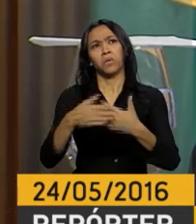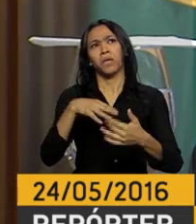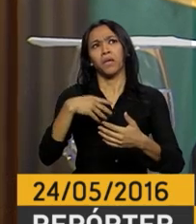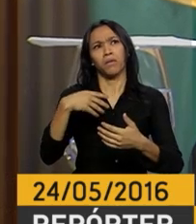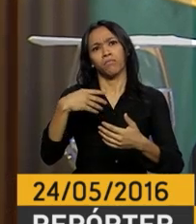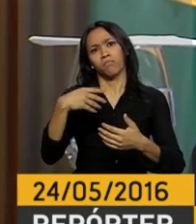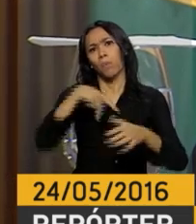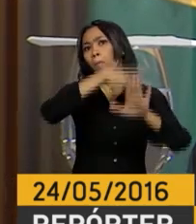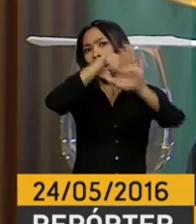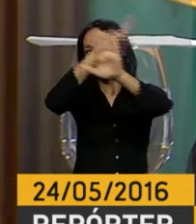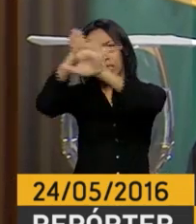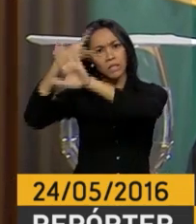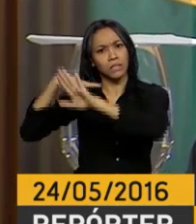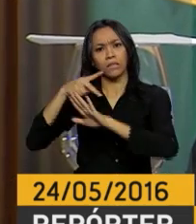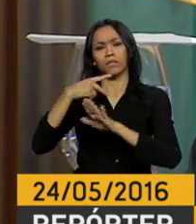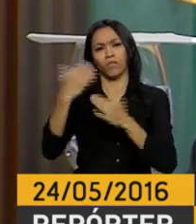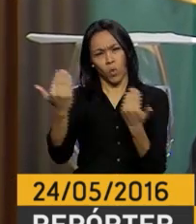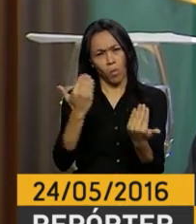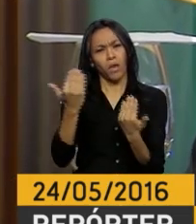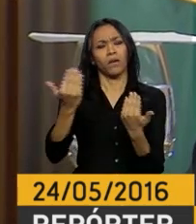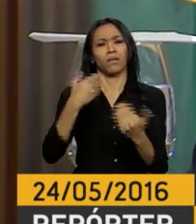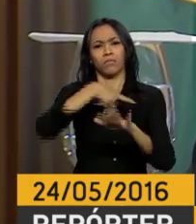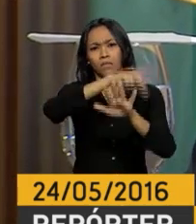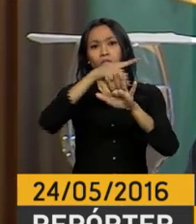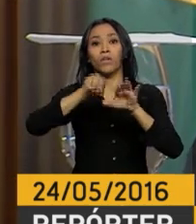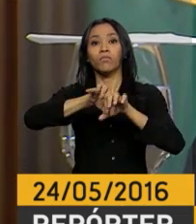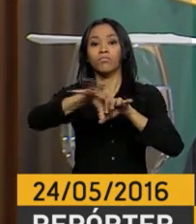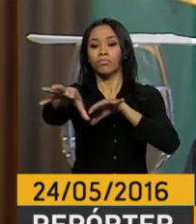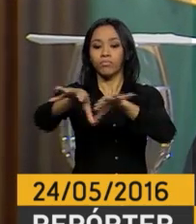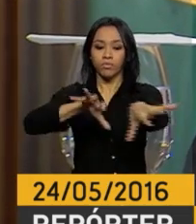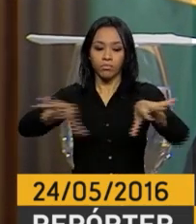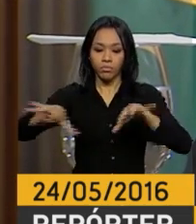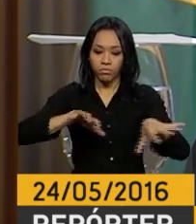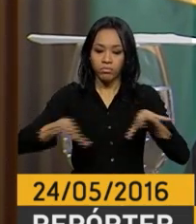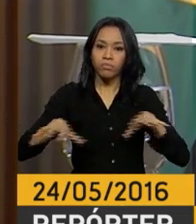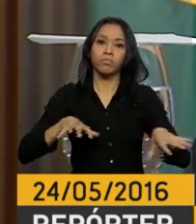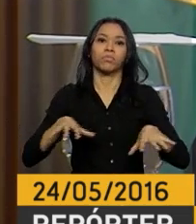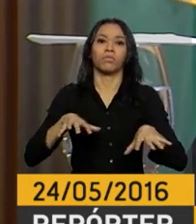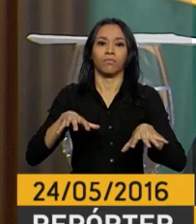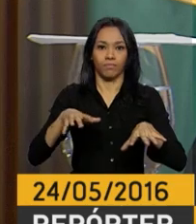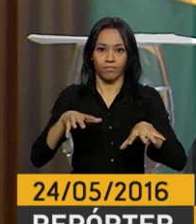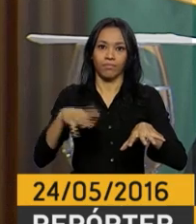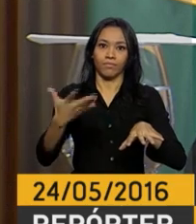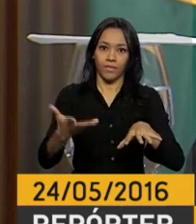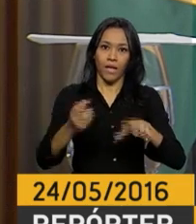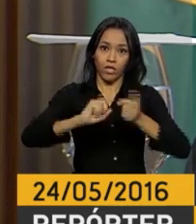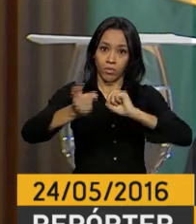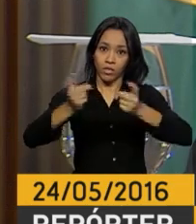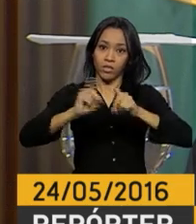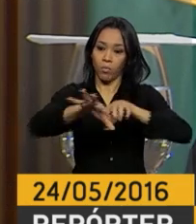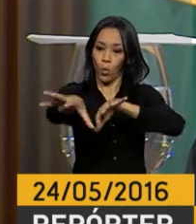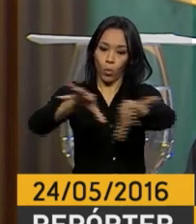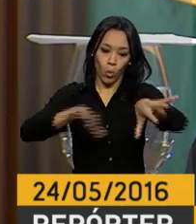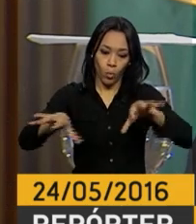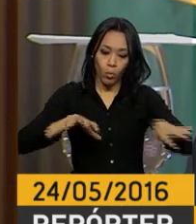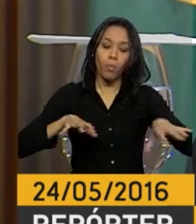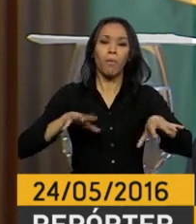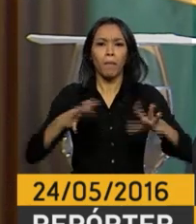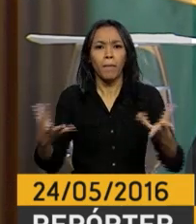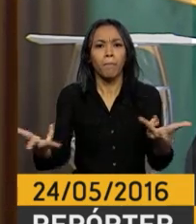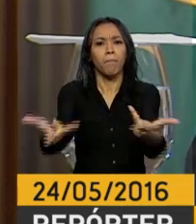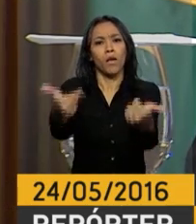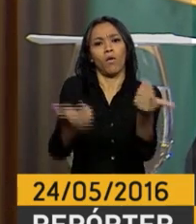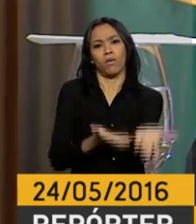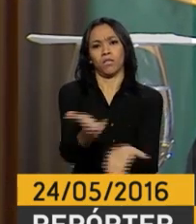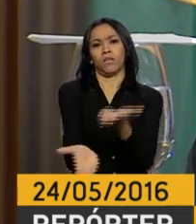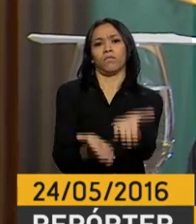países, foi demonstrando a necessidade de descentralizar os serviços públicos para dar-lhes eficiência. E os senhores sabem que foi